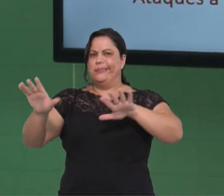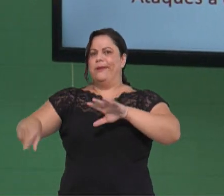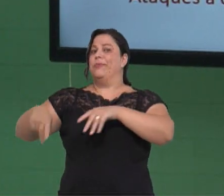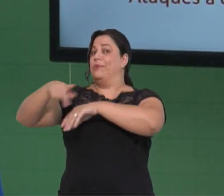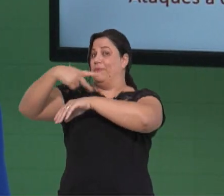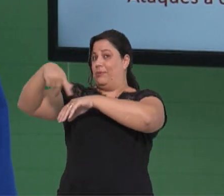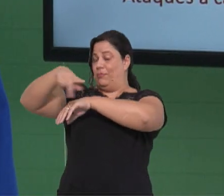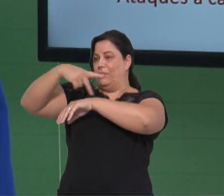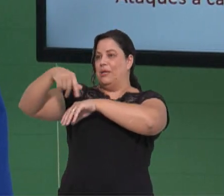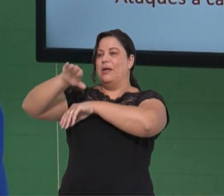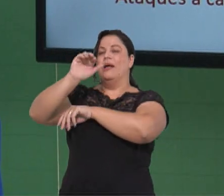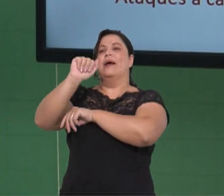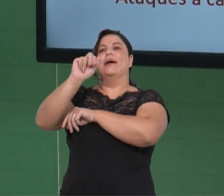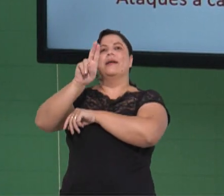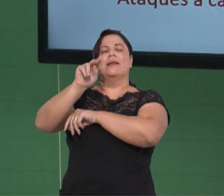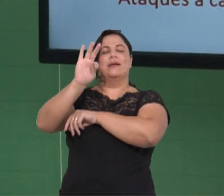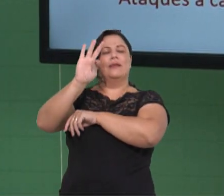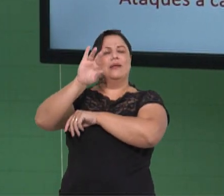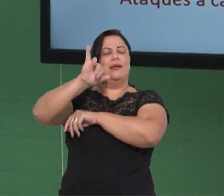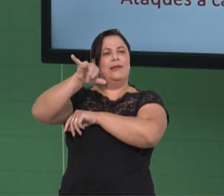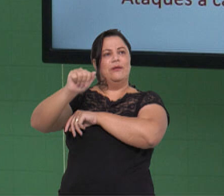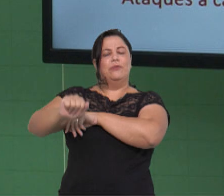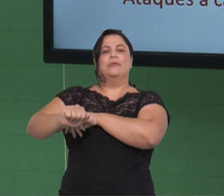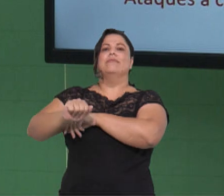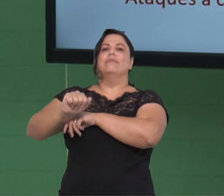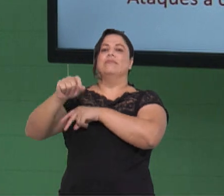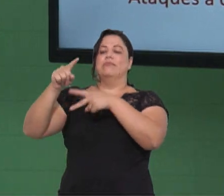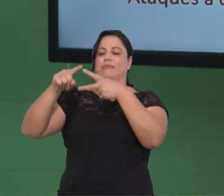virando ali o que nós conhecemos hoje como Alemanha.